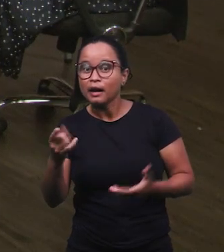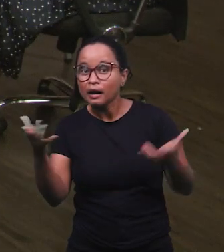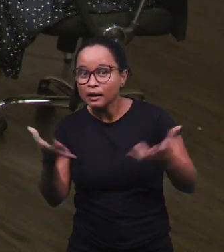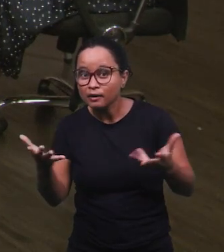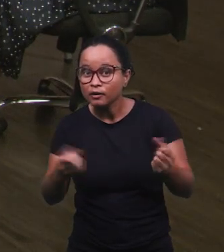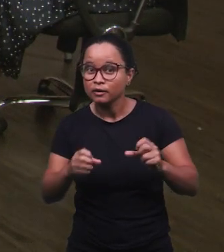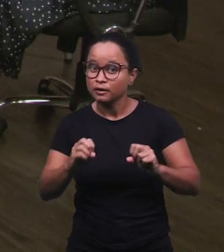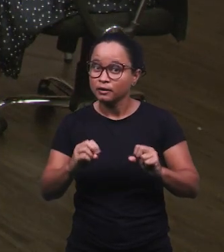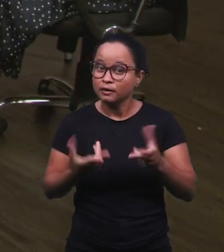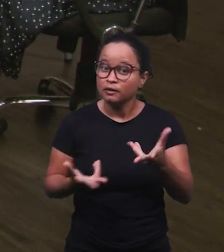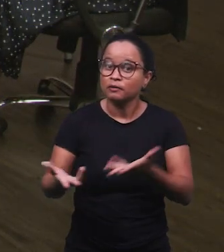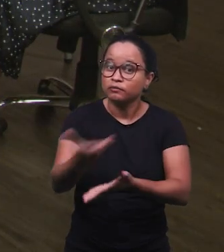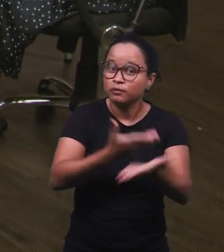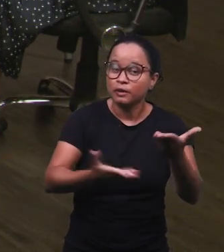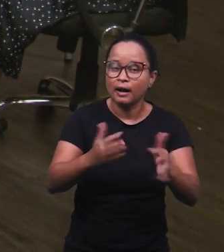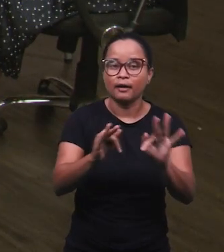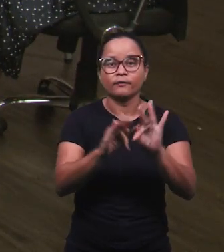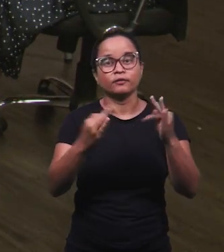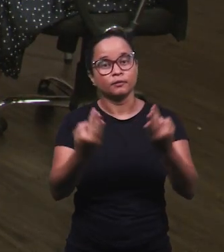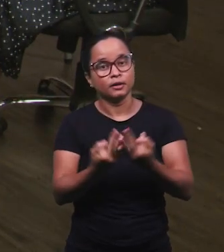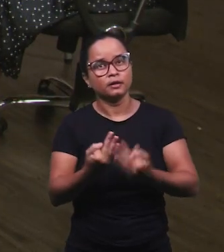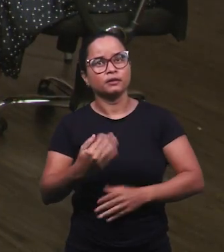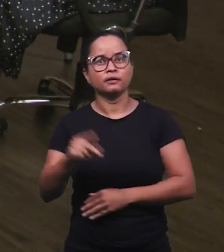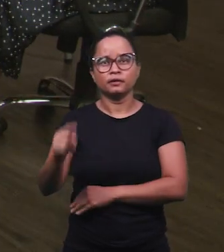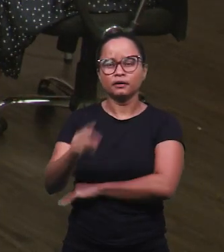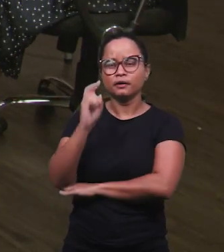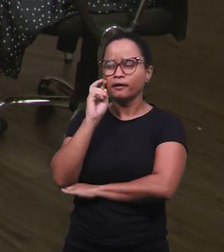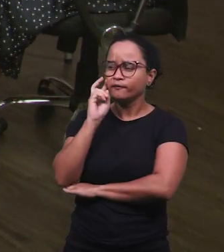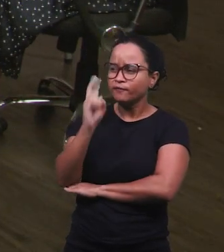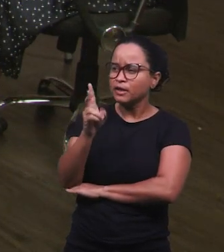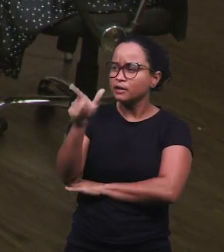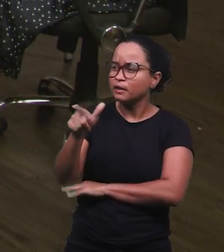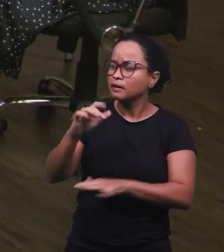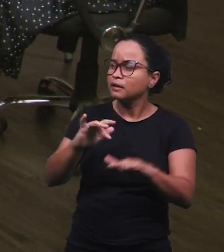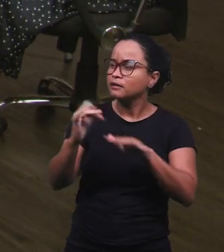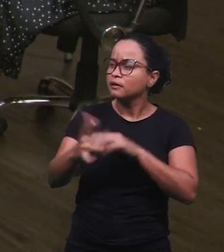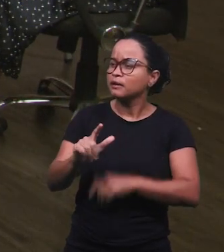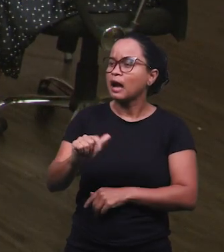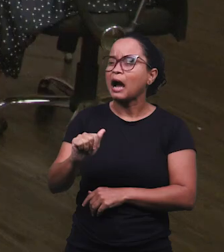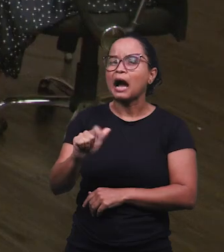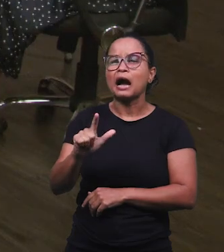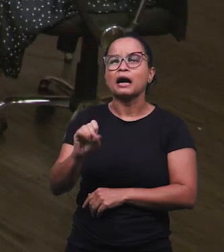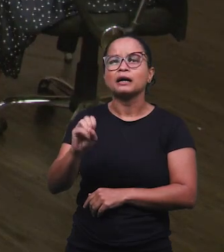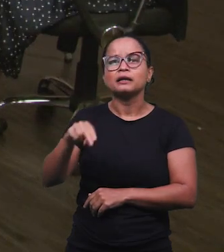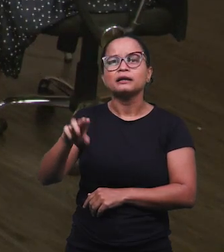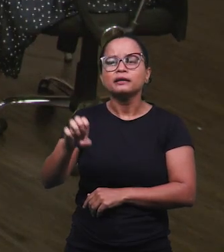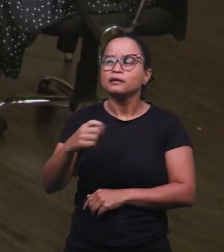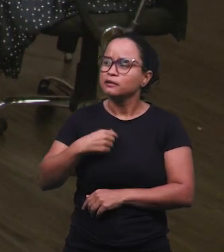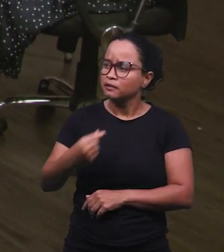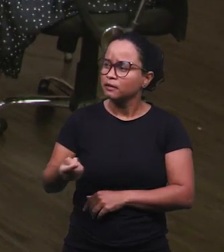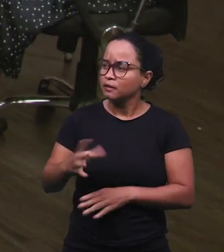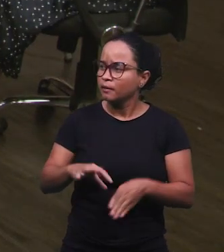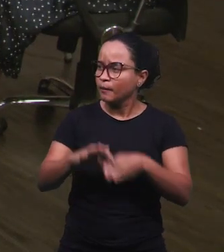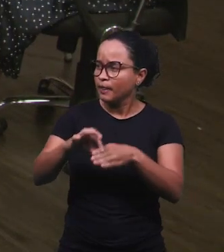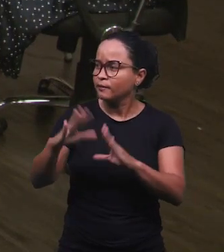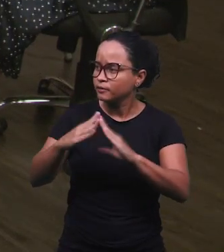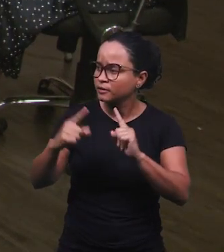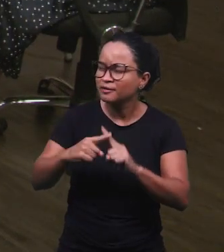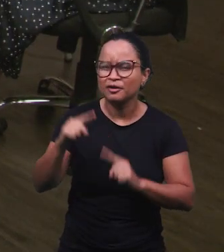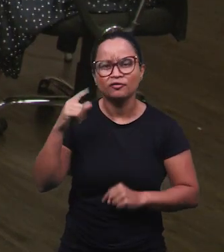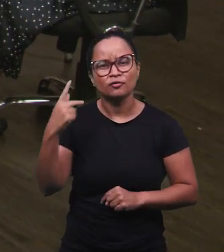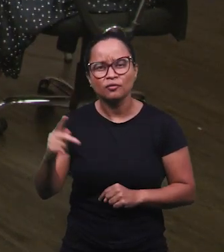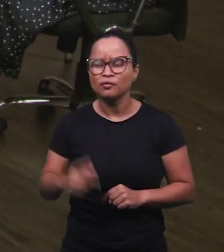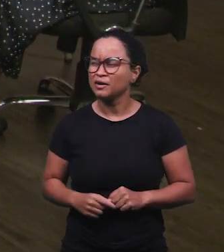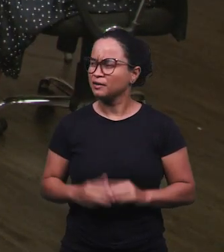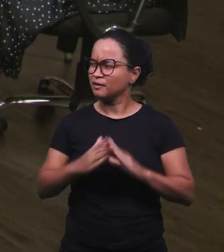ela compartilha, um familiar da Nínive vê nas redes sociais dela, fala, Nínive, um dia me leva na sua igreja. Nínive, eu vi a sua